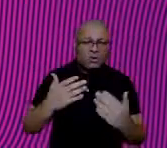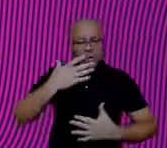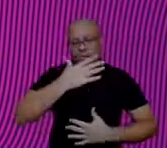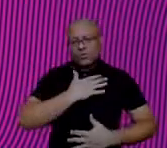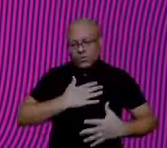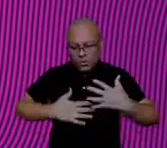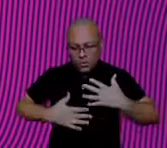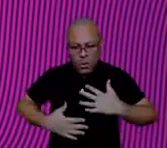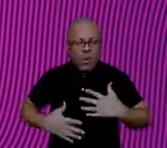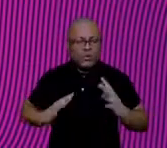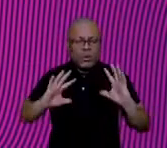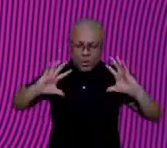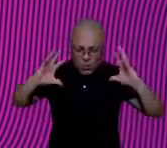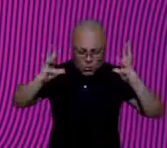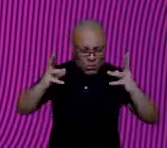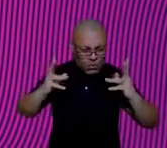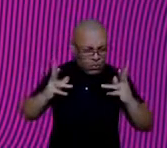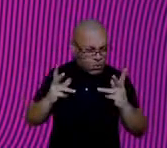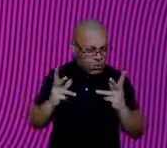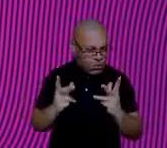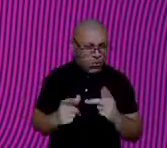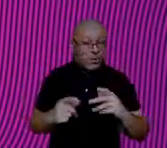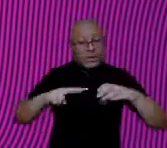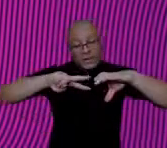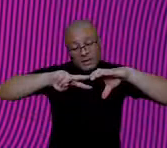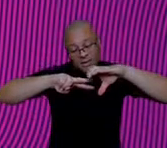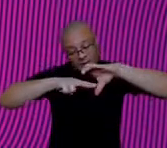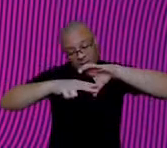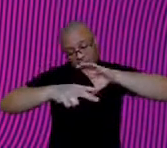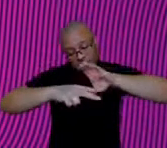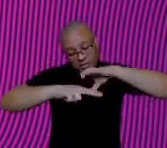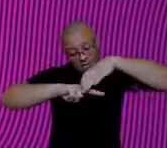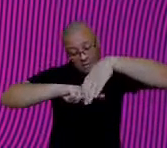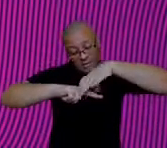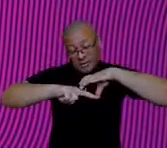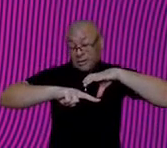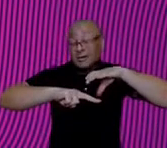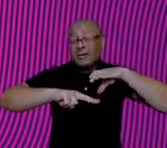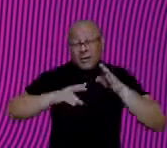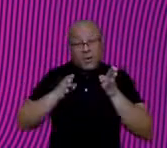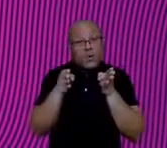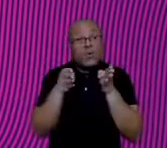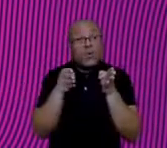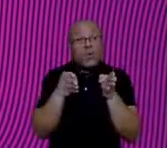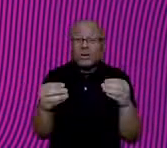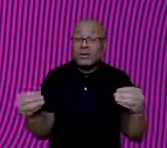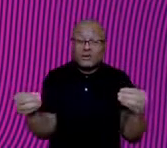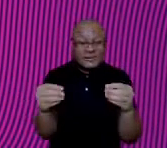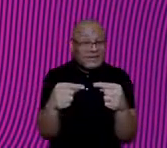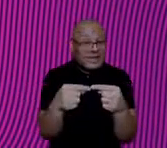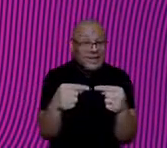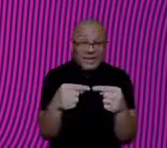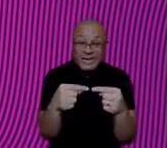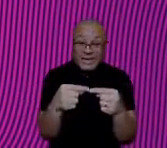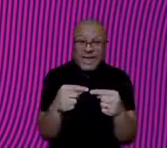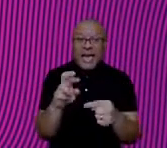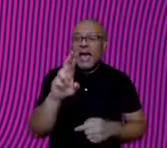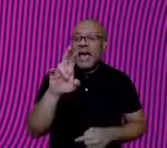neurocirurgia, neuroimagem, uma neuroimagem muito específica dentro da neuroradiologia, quer